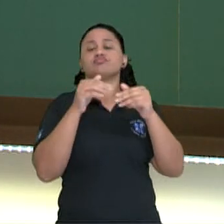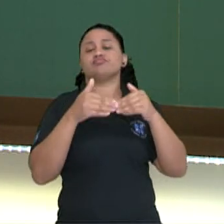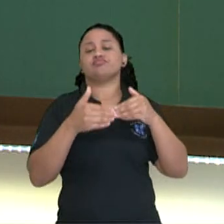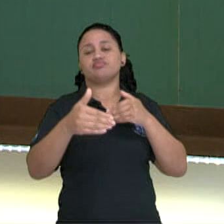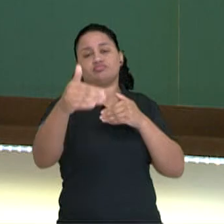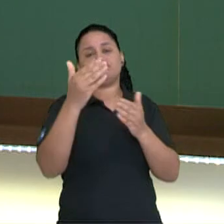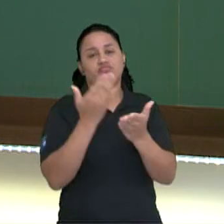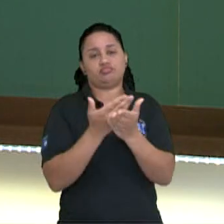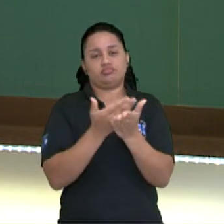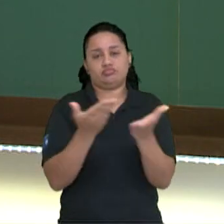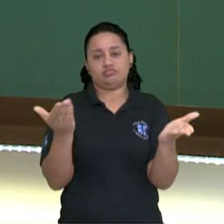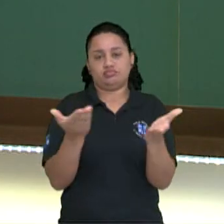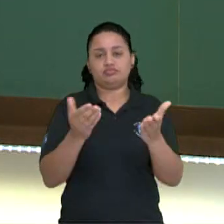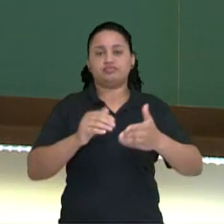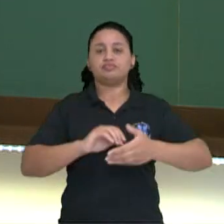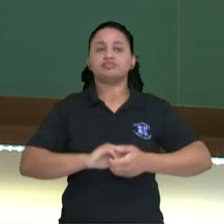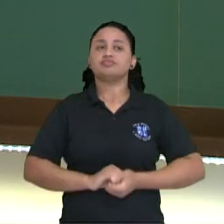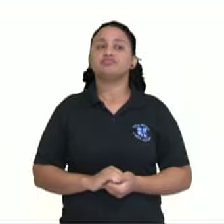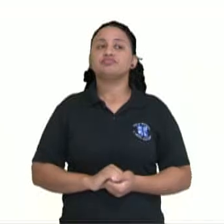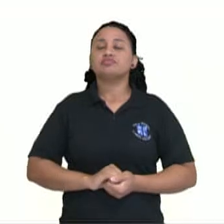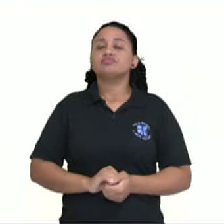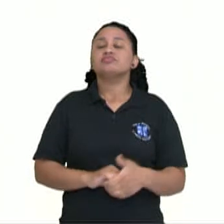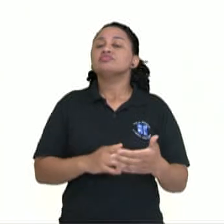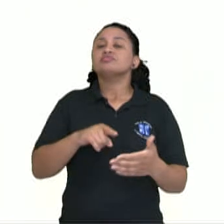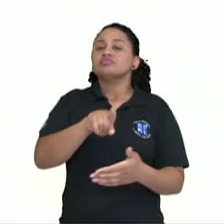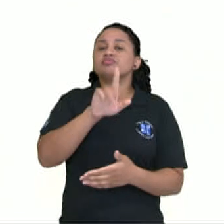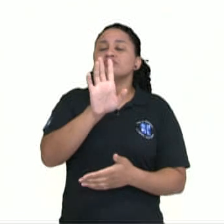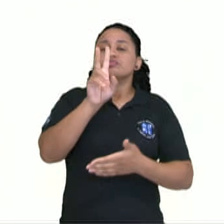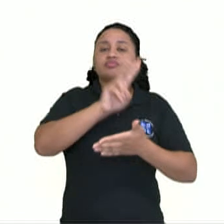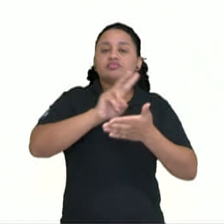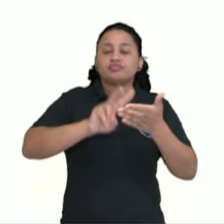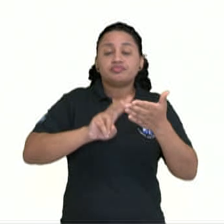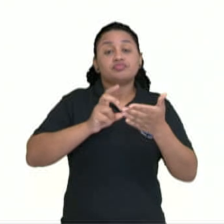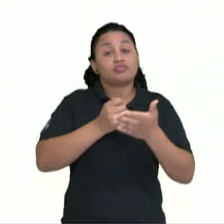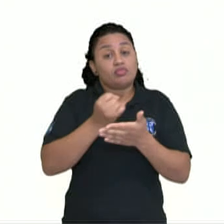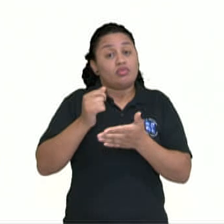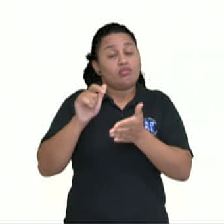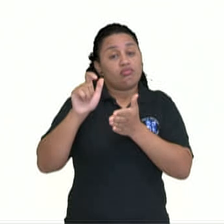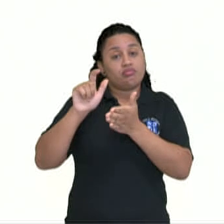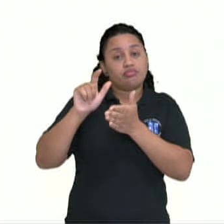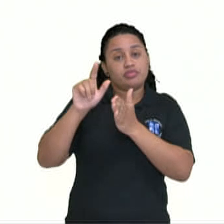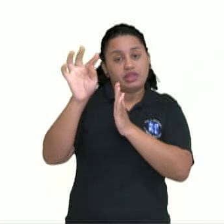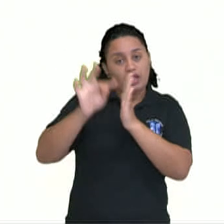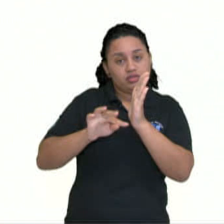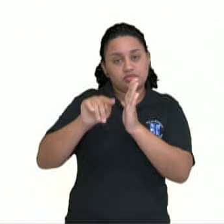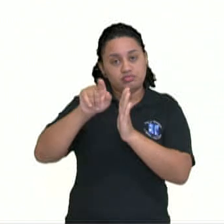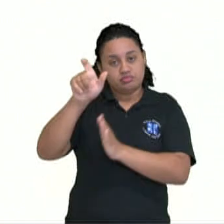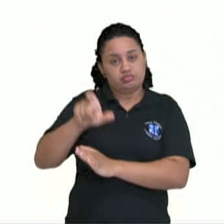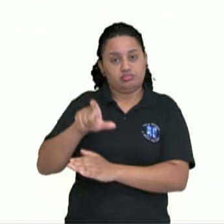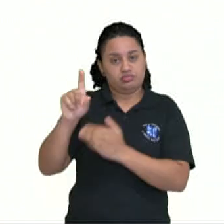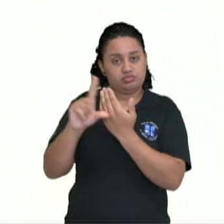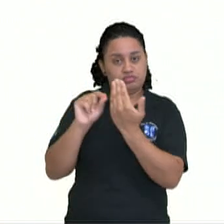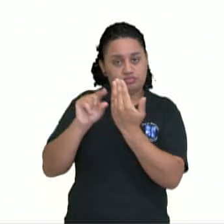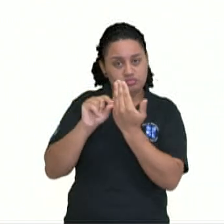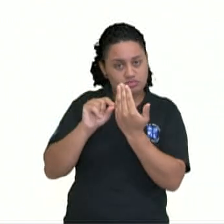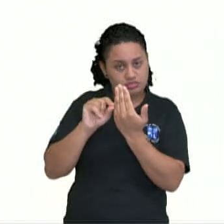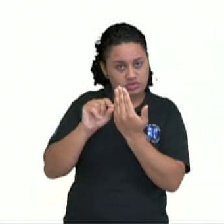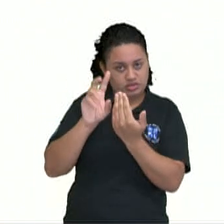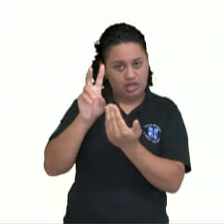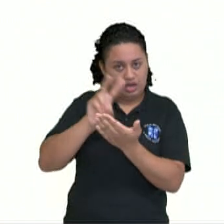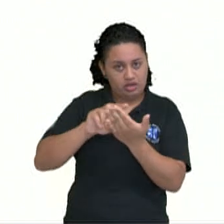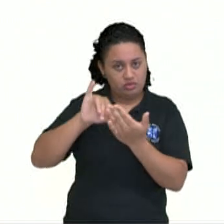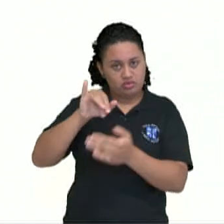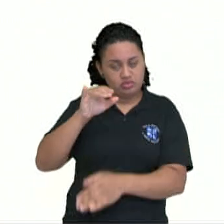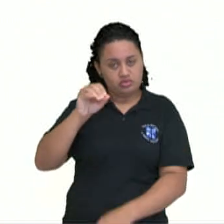aula. Você já leu alguma obra de Jorge Amado? E aí, se lembra de já